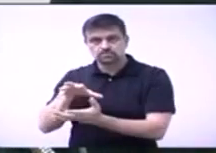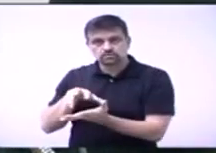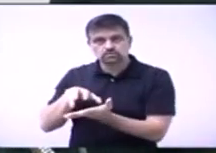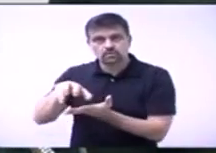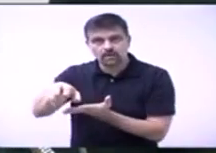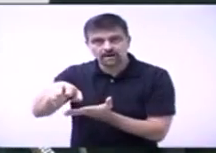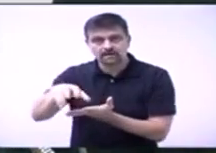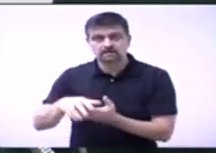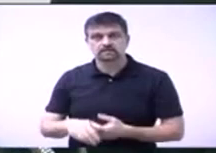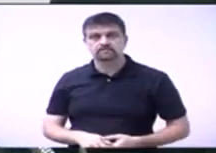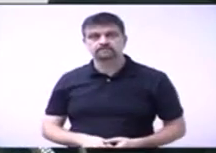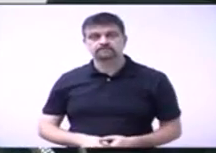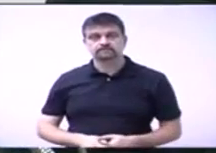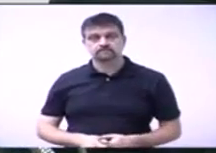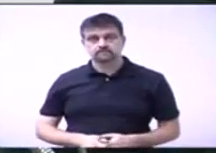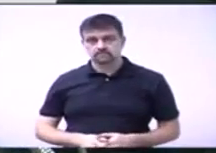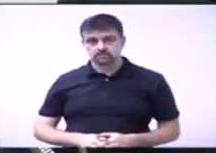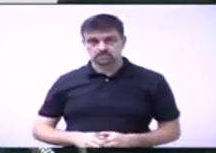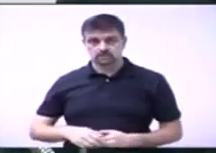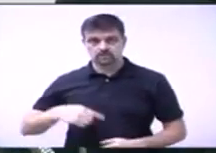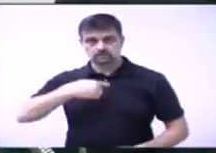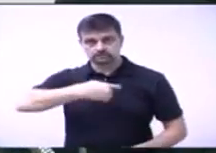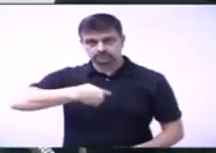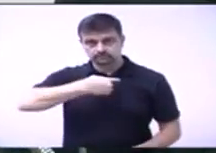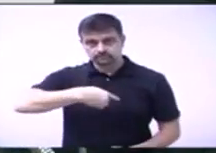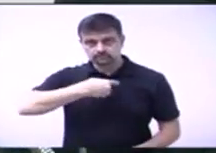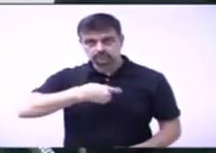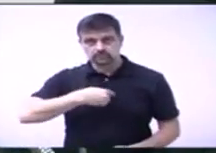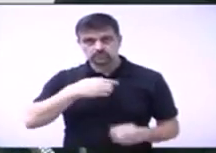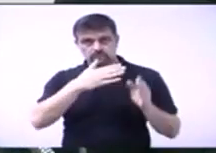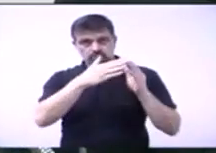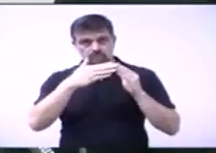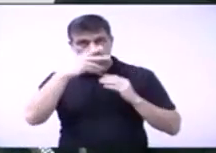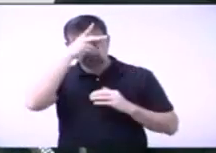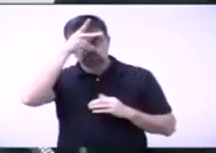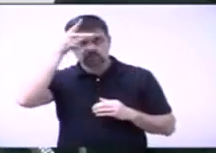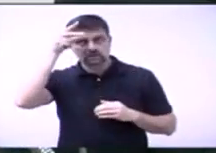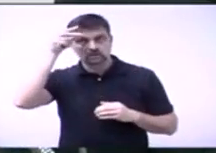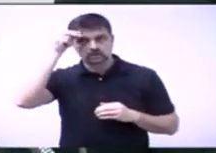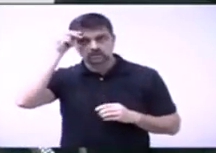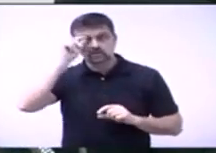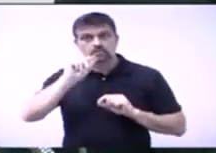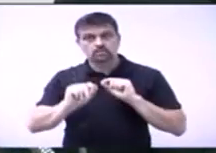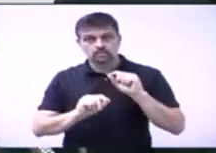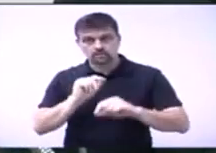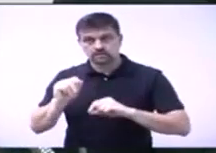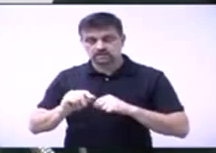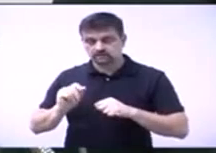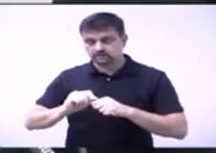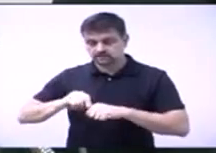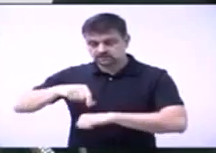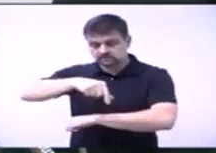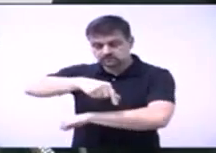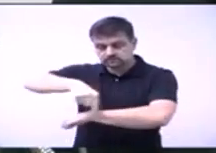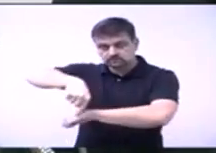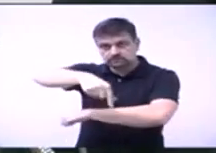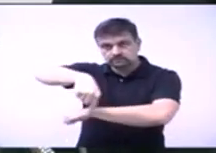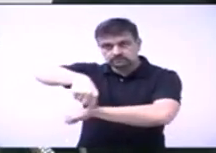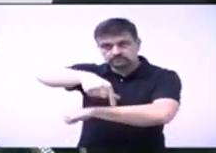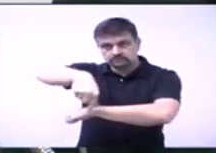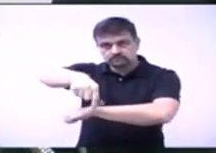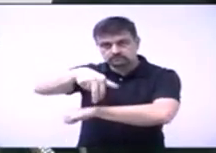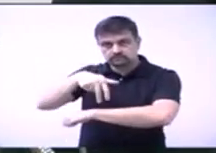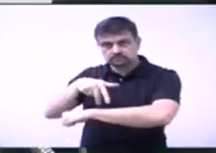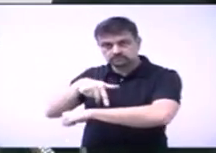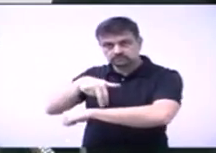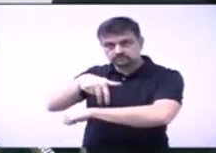163, do vereador Dr. João Mota, indica ao executivo a implantação de faixa de pedestre